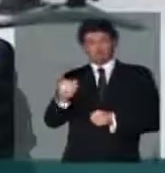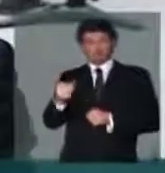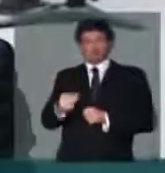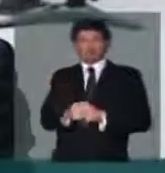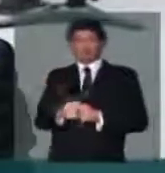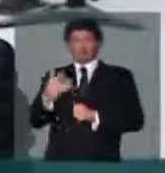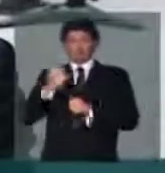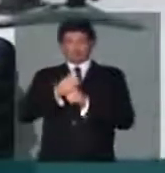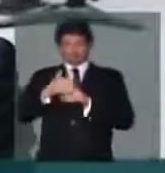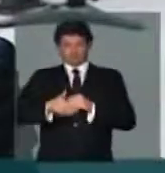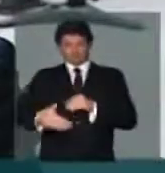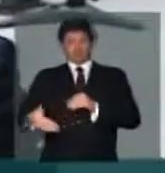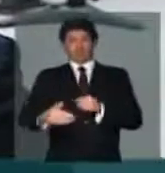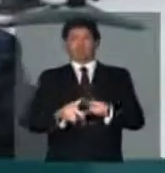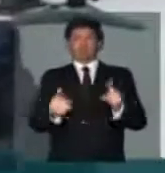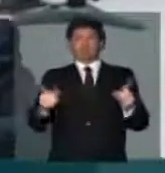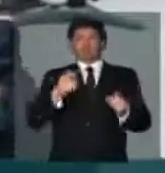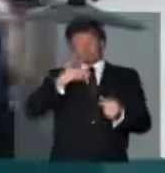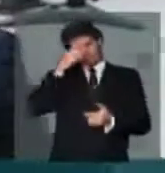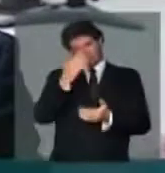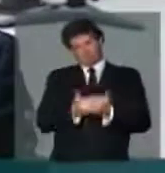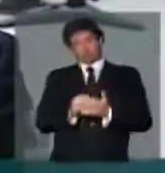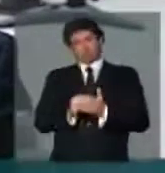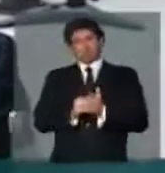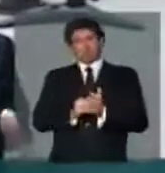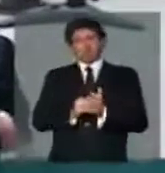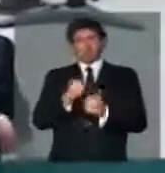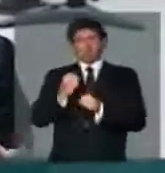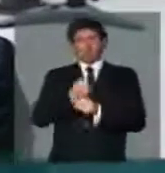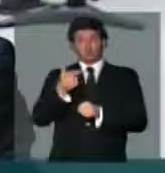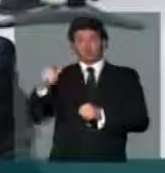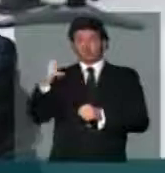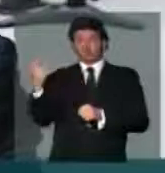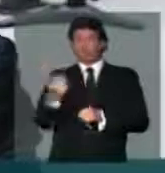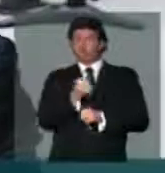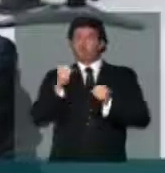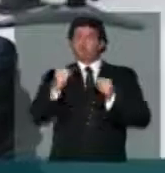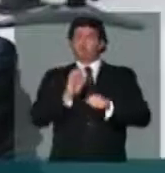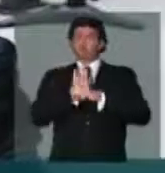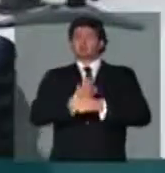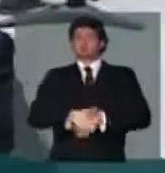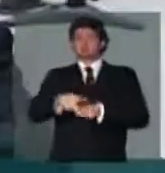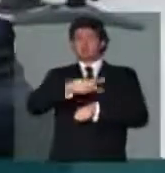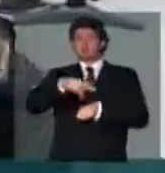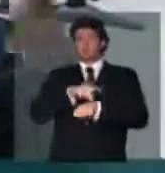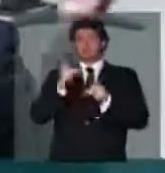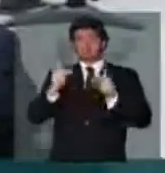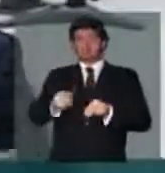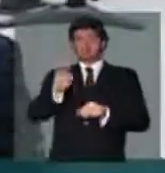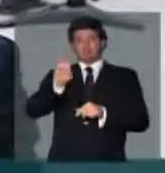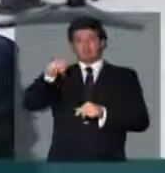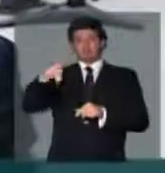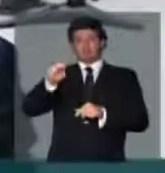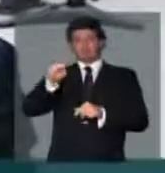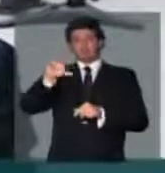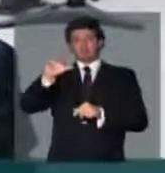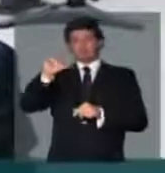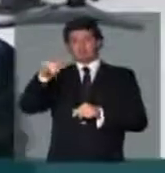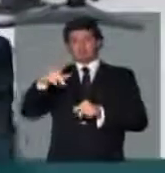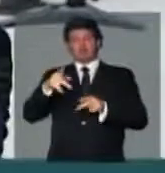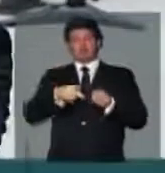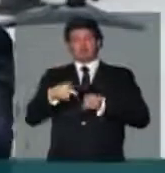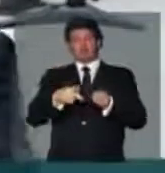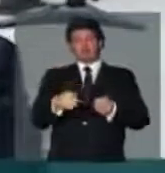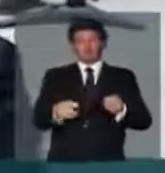próximos 4 anos, mas acredito que outras grandes obras, né, para ajudar esse país, como a Transoceânica, né, ferrovia que